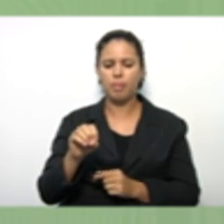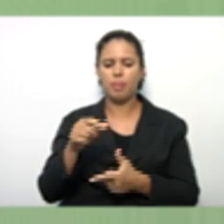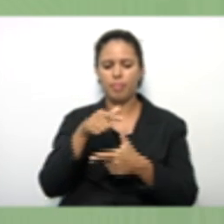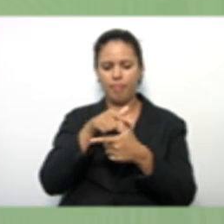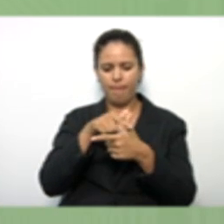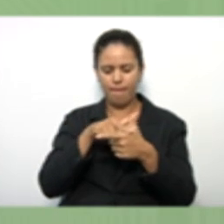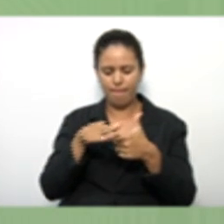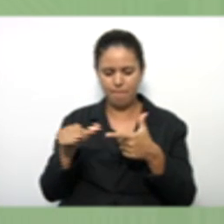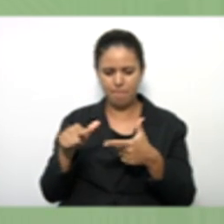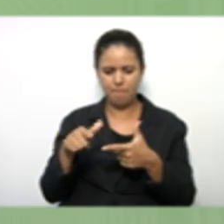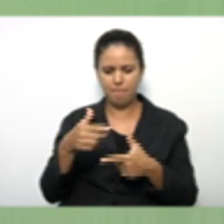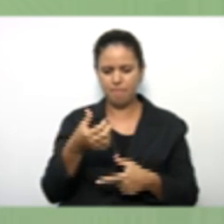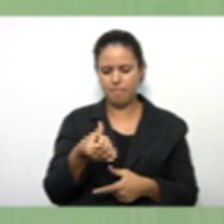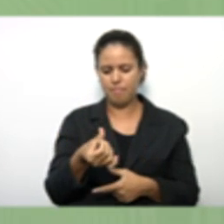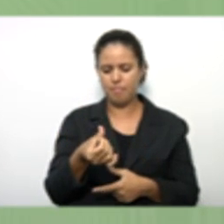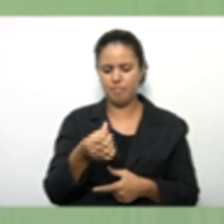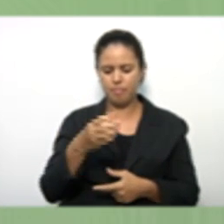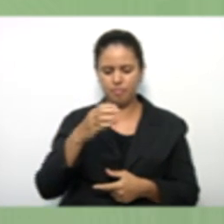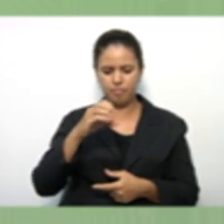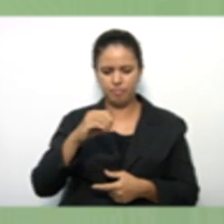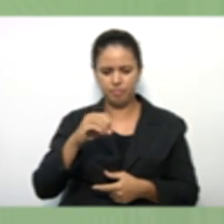3? 20 mil.